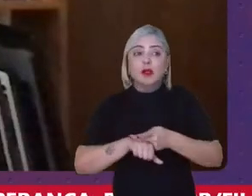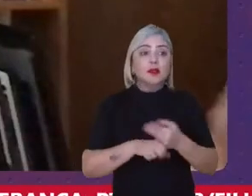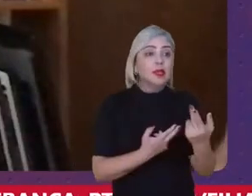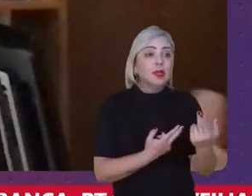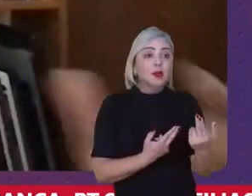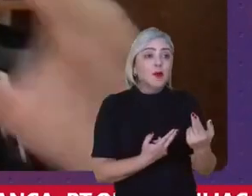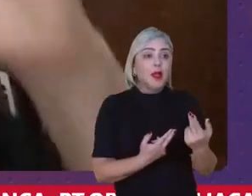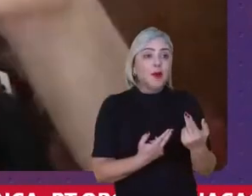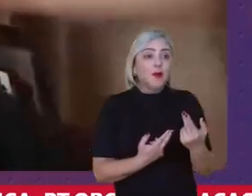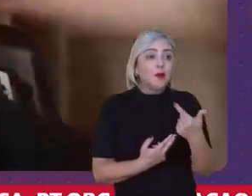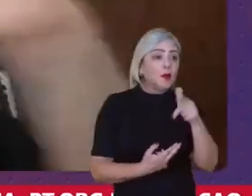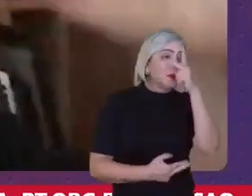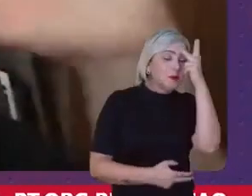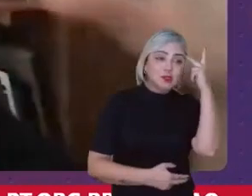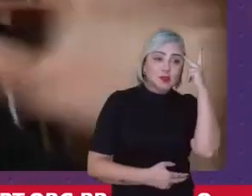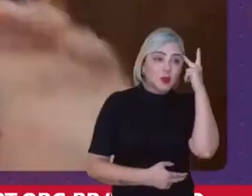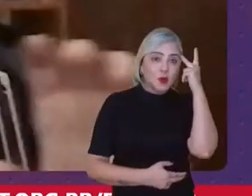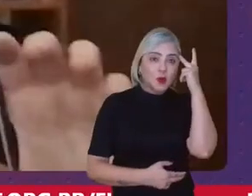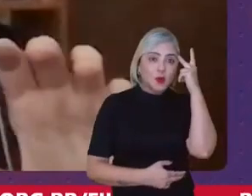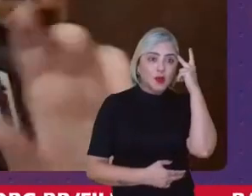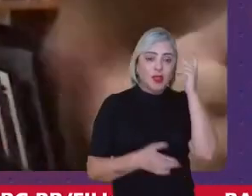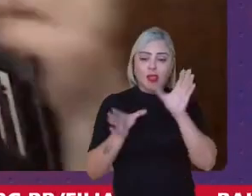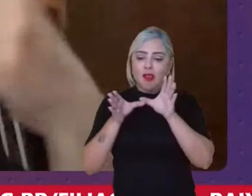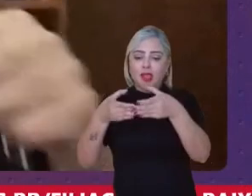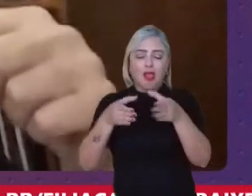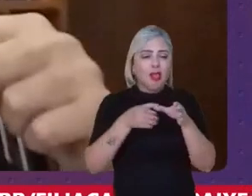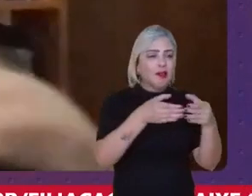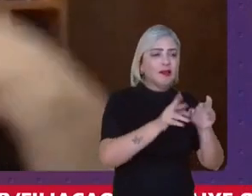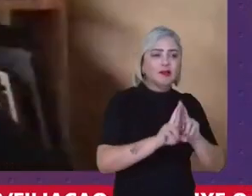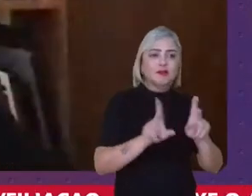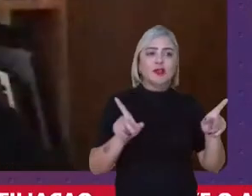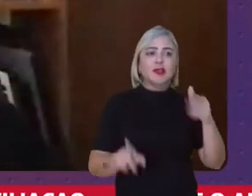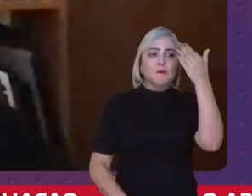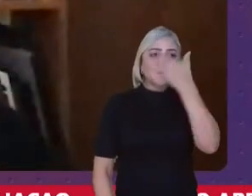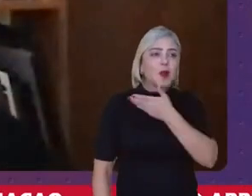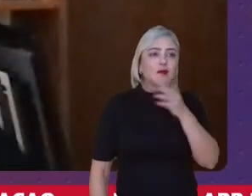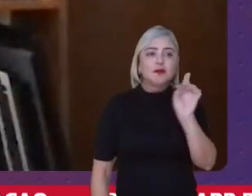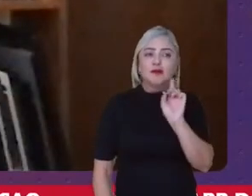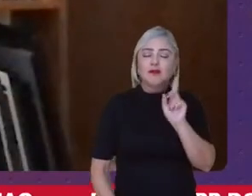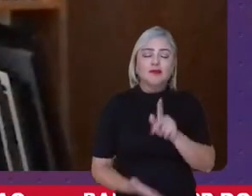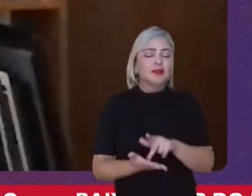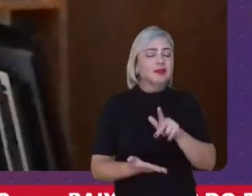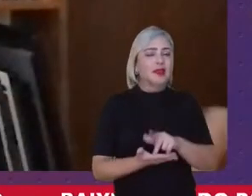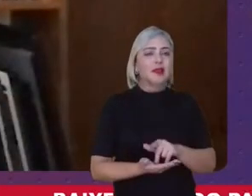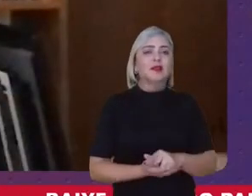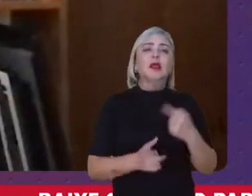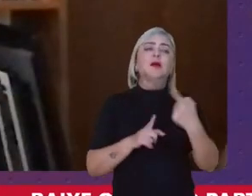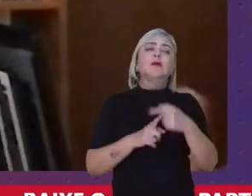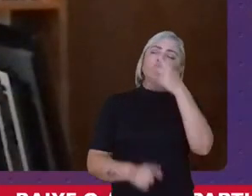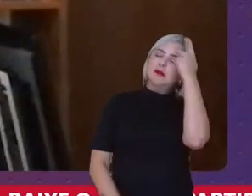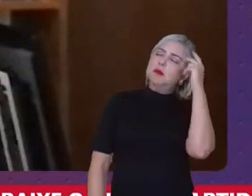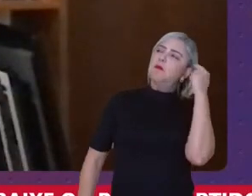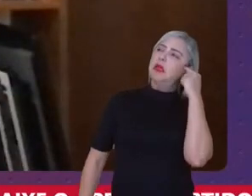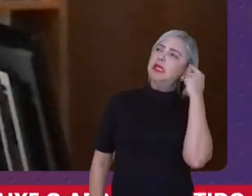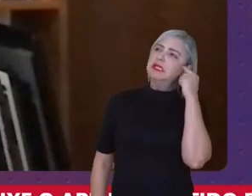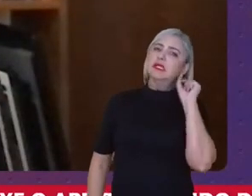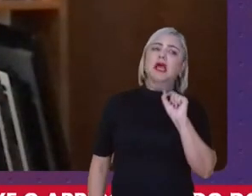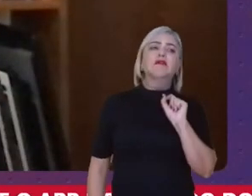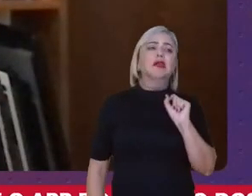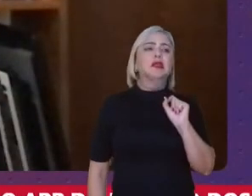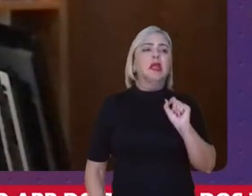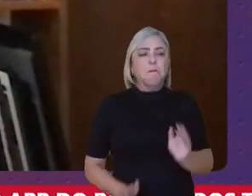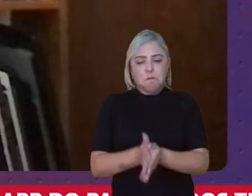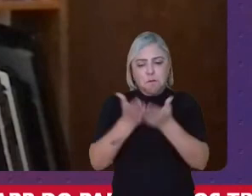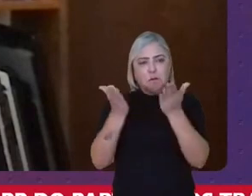não são do Bolsa Família. Então, os dois públicos não têm diferença, o que prova que não é verdade. Por que as pessoas achavam que quem